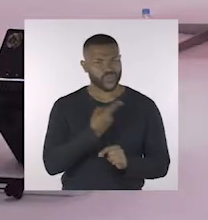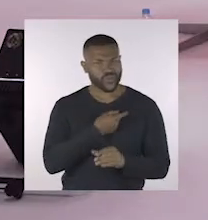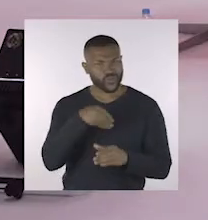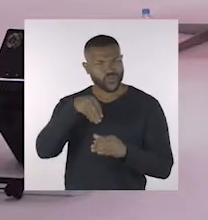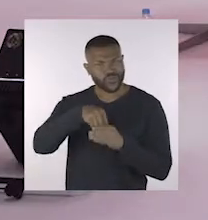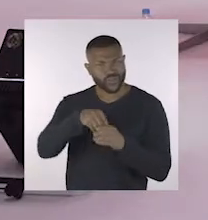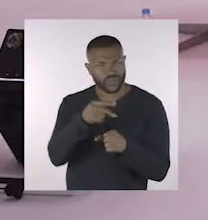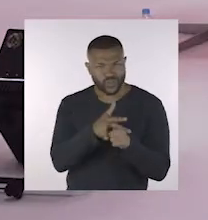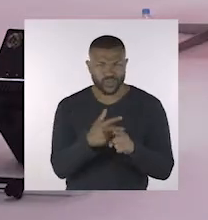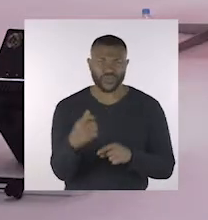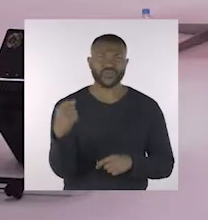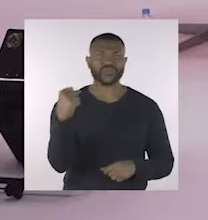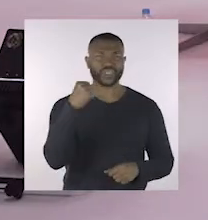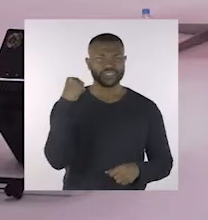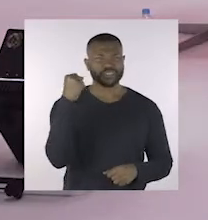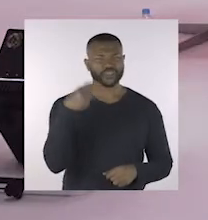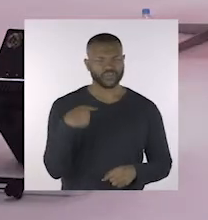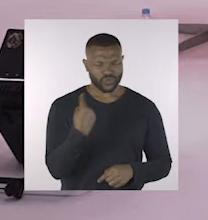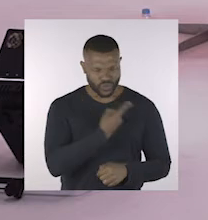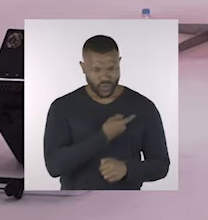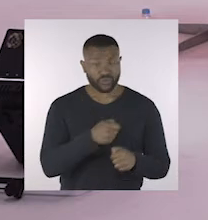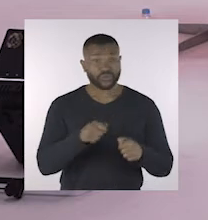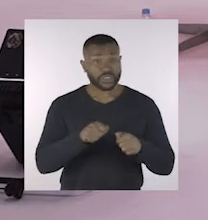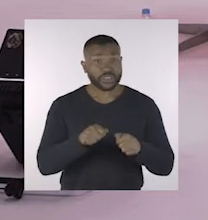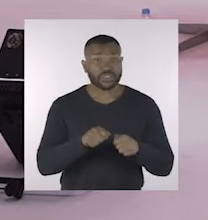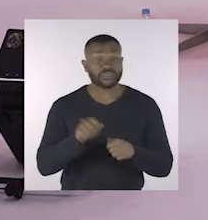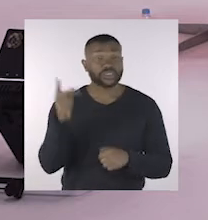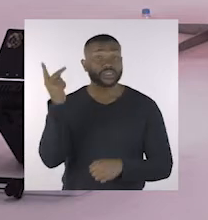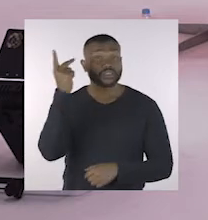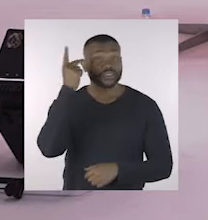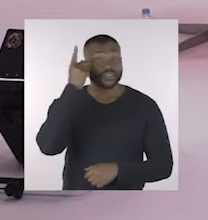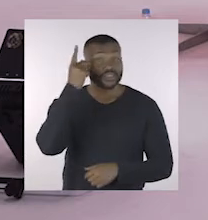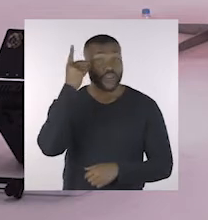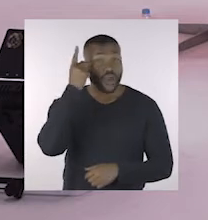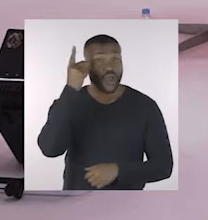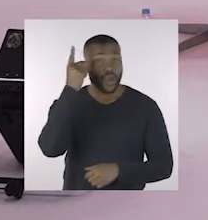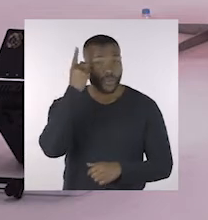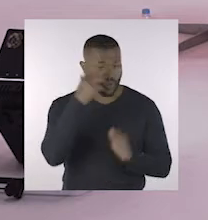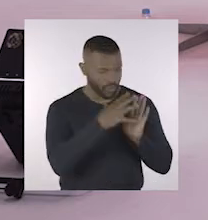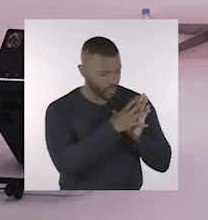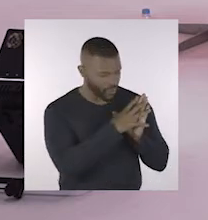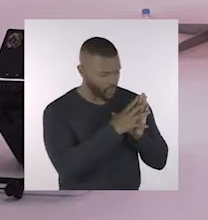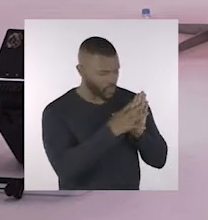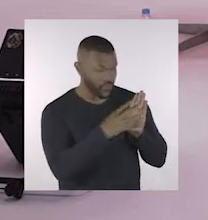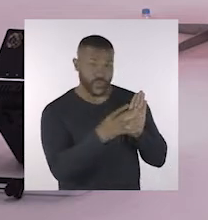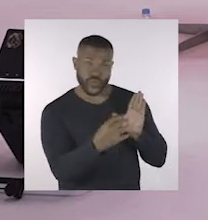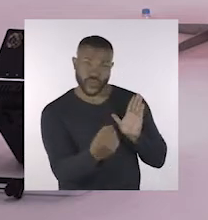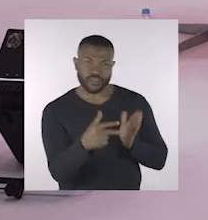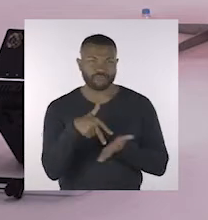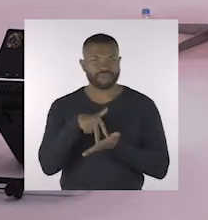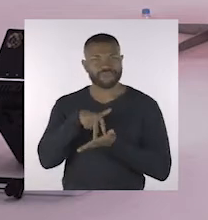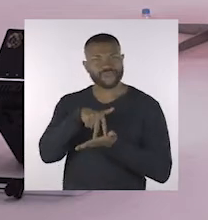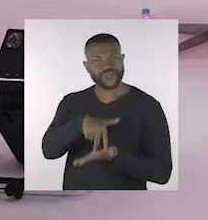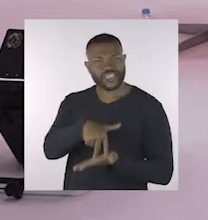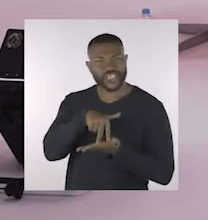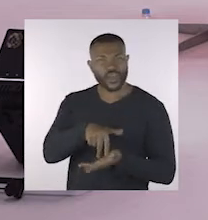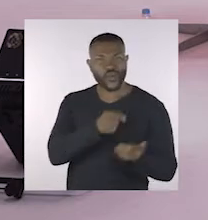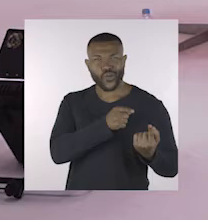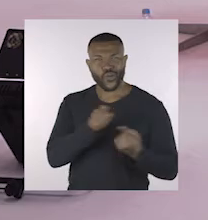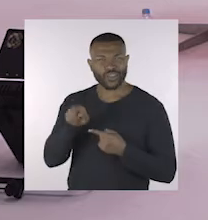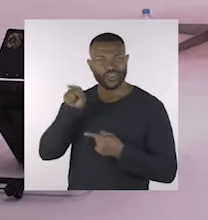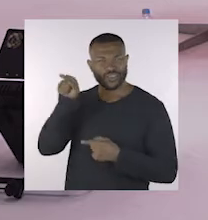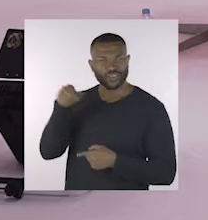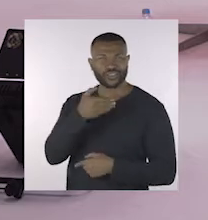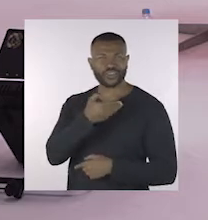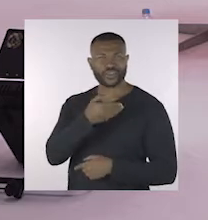nós vamos ganhar essa eleição e nós vamos fazer com que São Paulo seja um modelo de resistência a